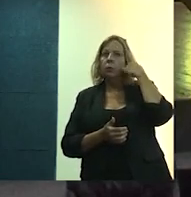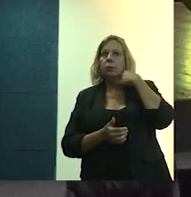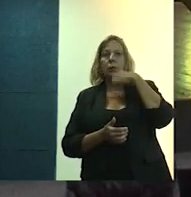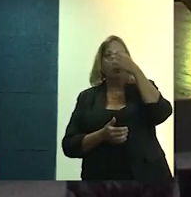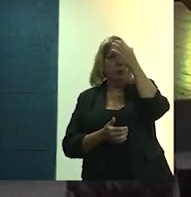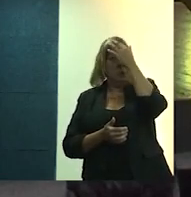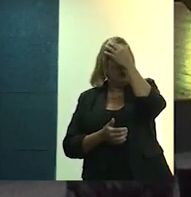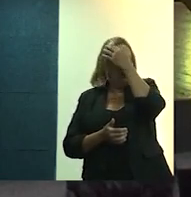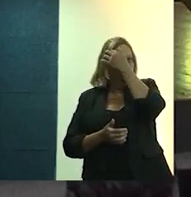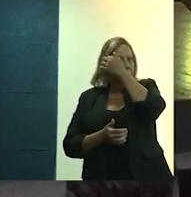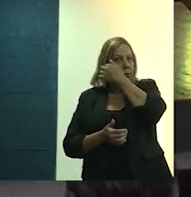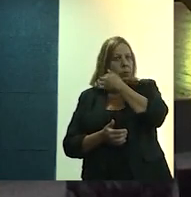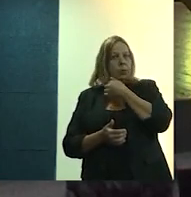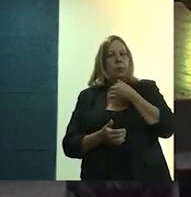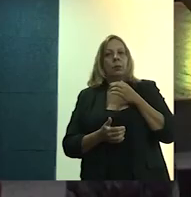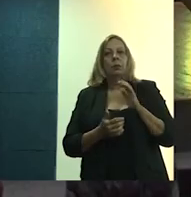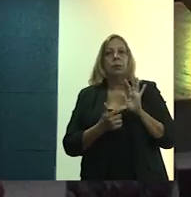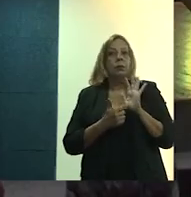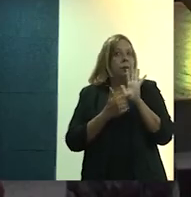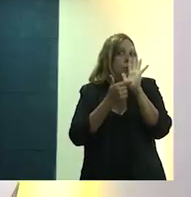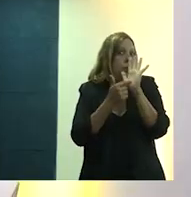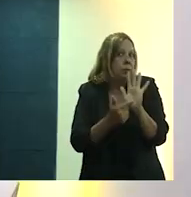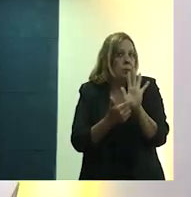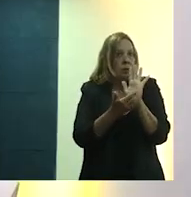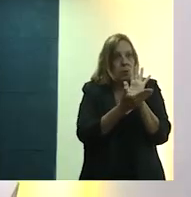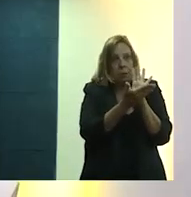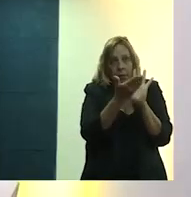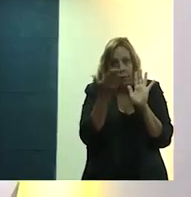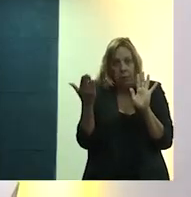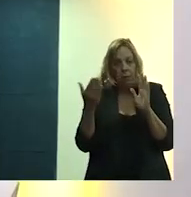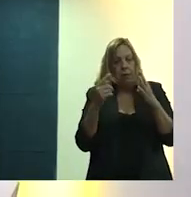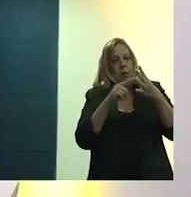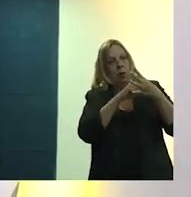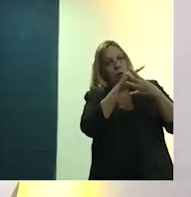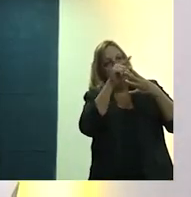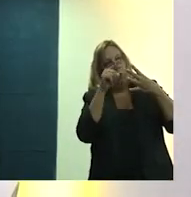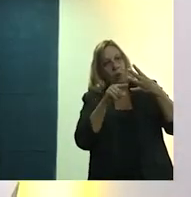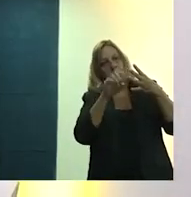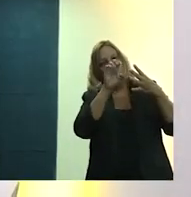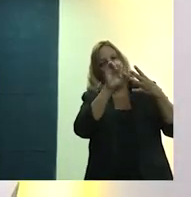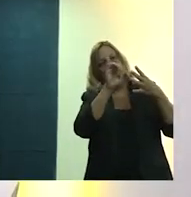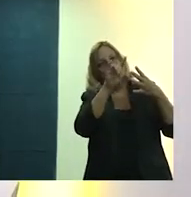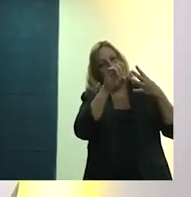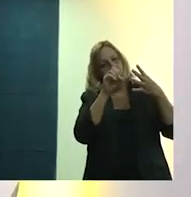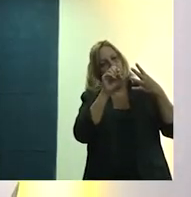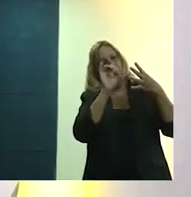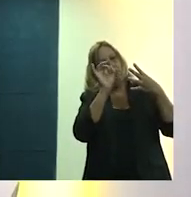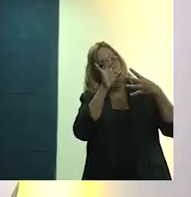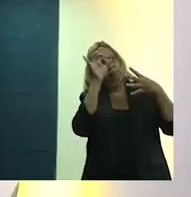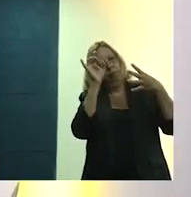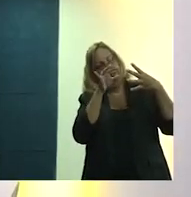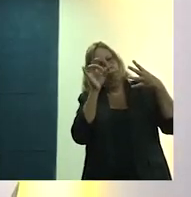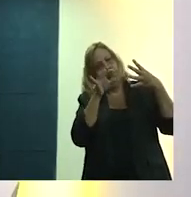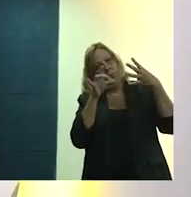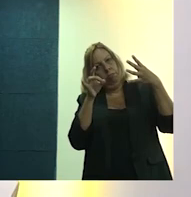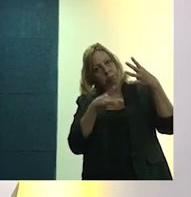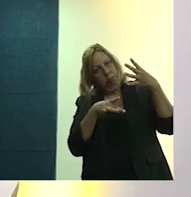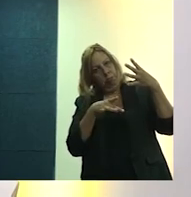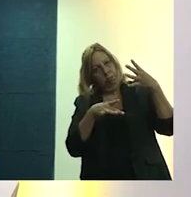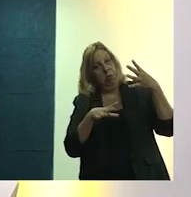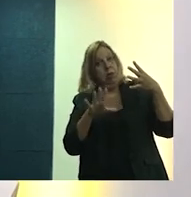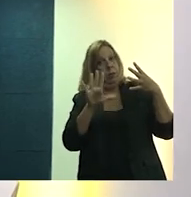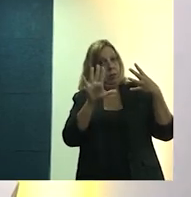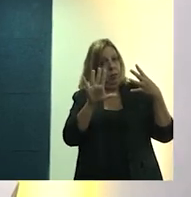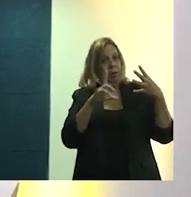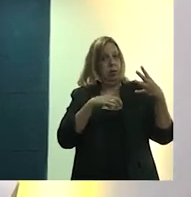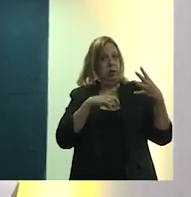Por fim eu mostrei a vocês todos aqueles quatro eixos cada um expressado numa cor por exemplo mas para aí